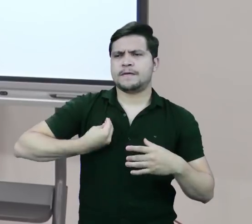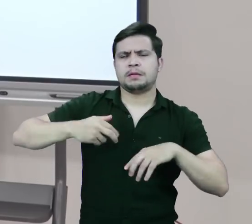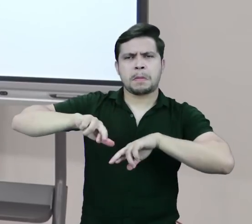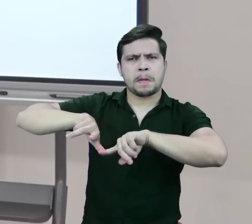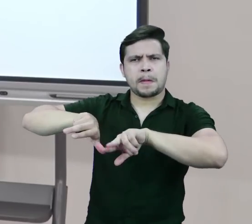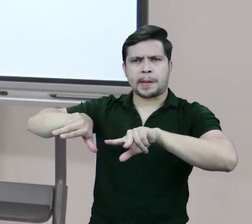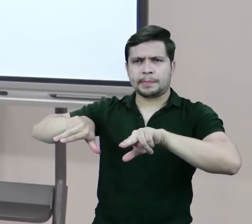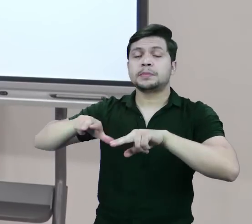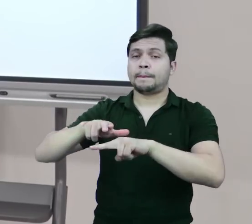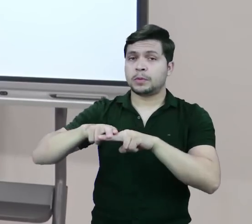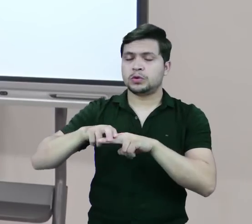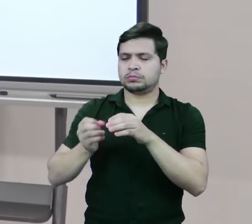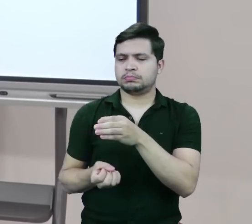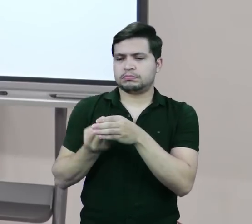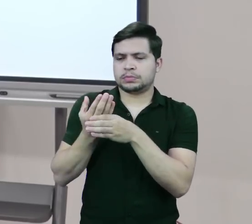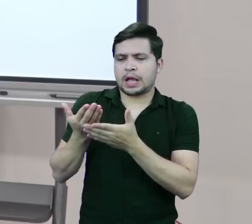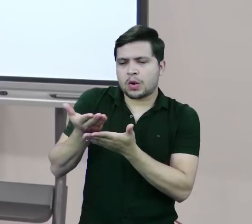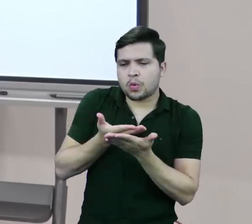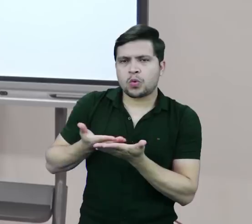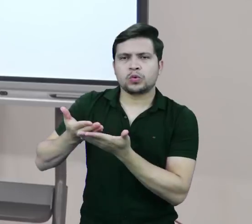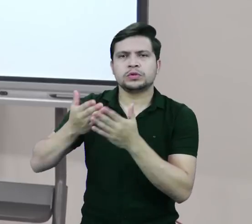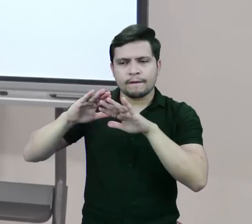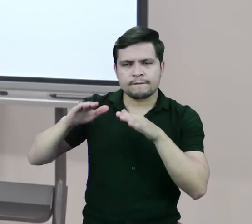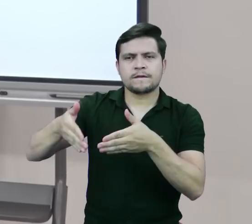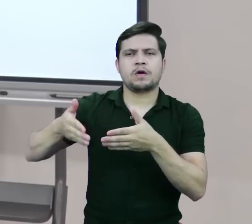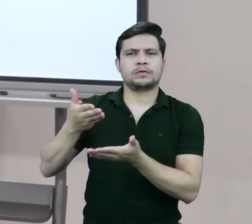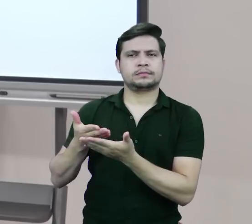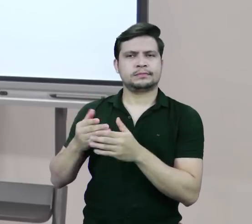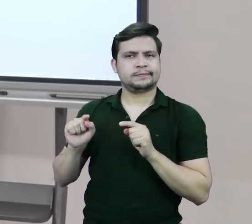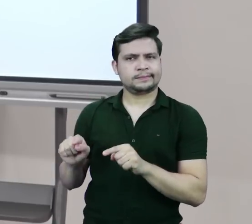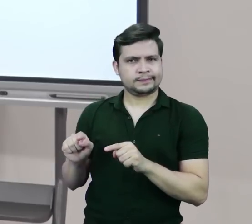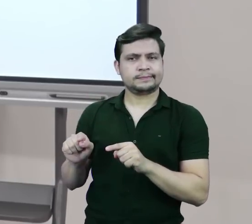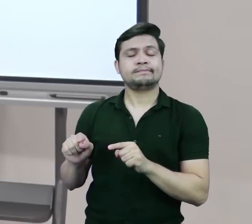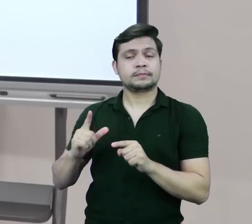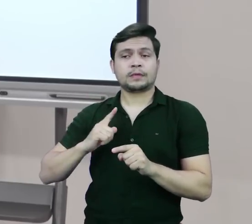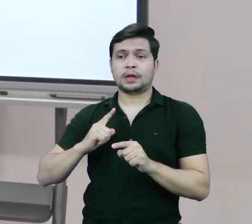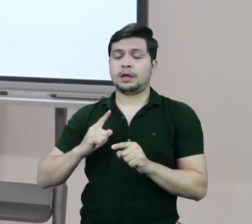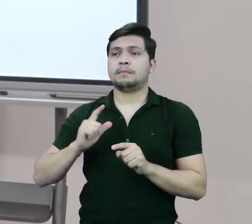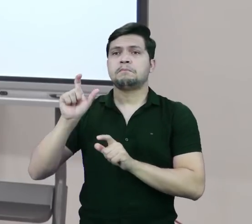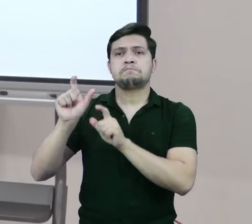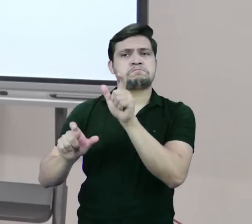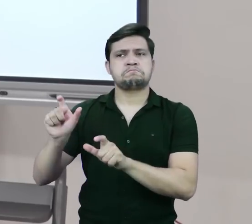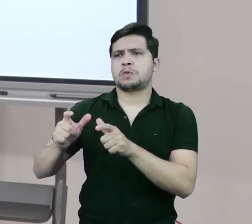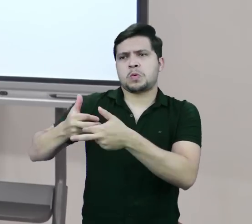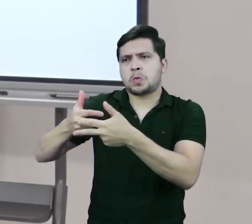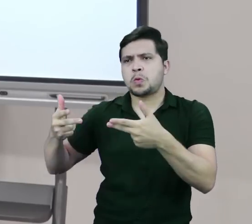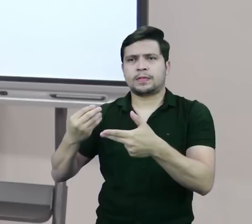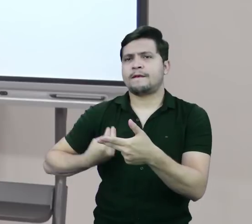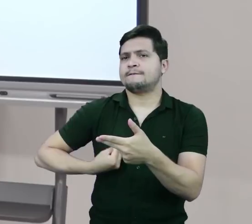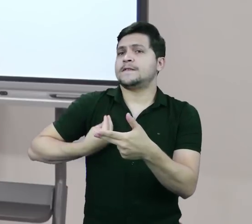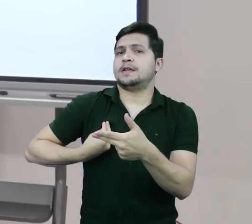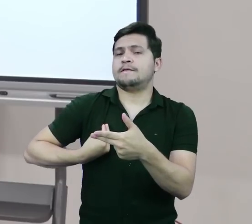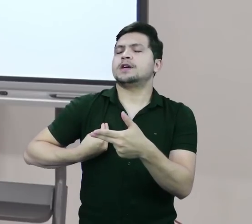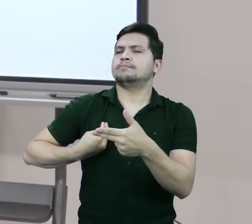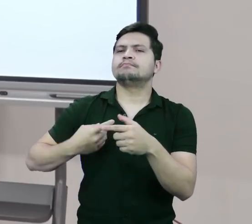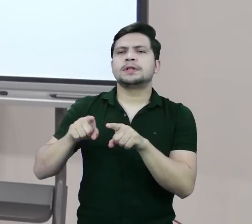com suas formas de vida. Então, a ecologia ela vai se dedicar a esses estudos, tá? Então, é o estudo dessas relações entre os seres vivos